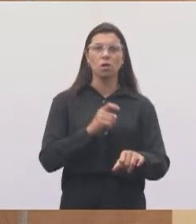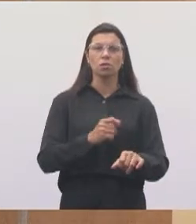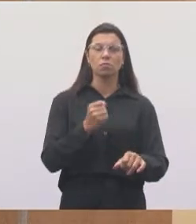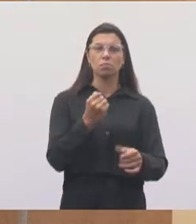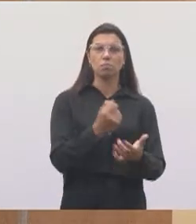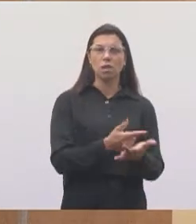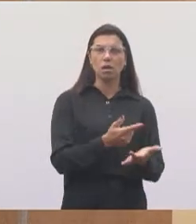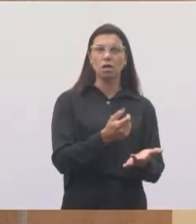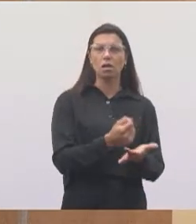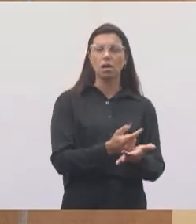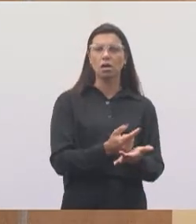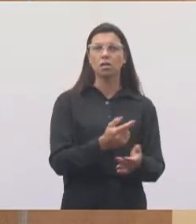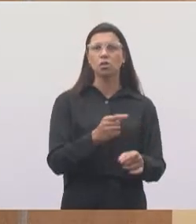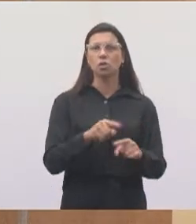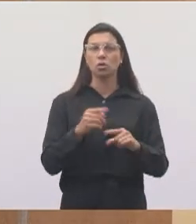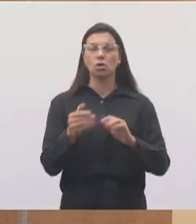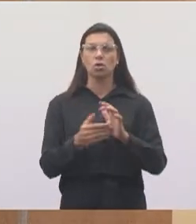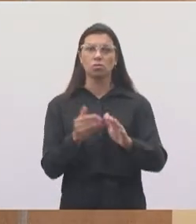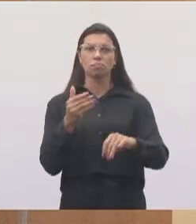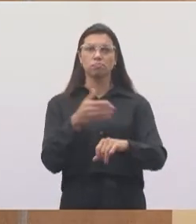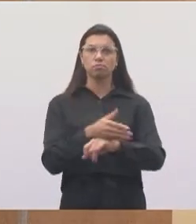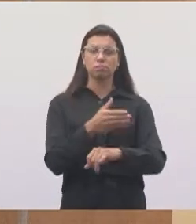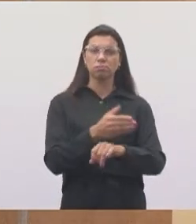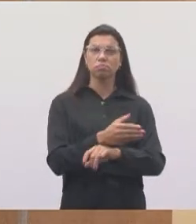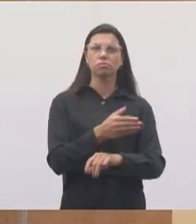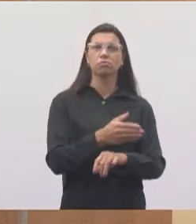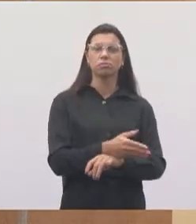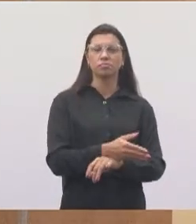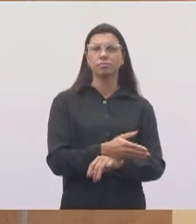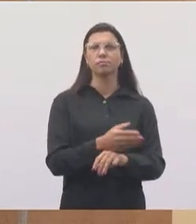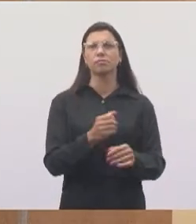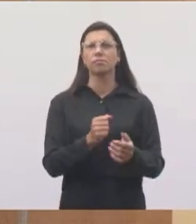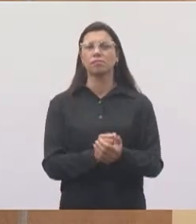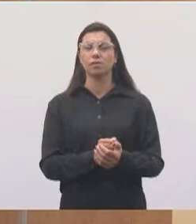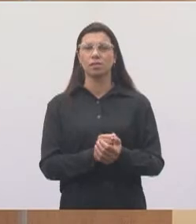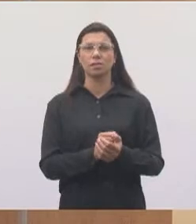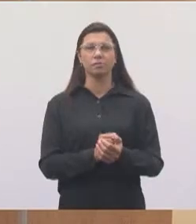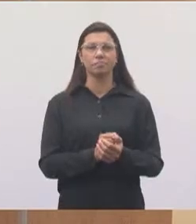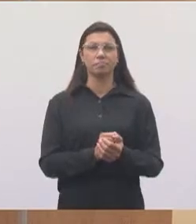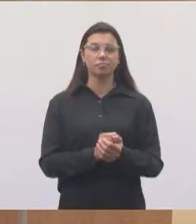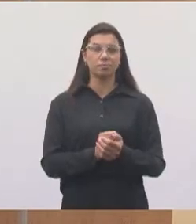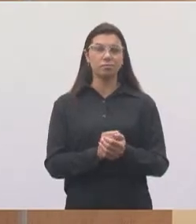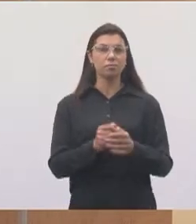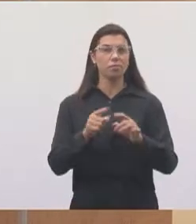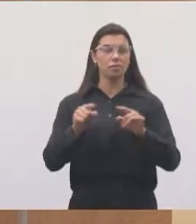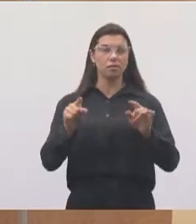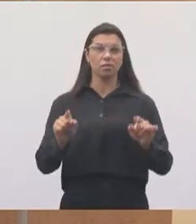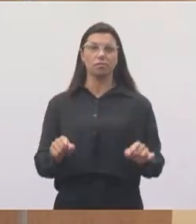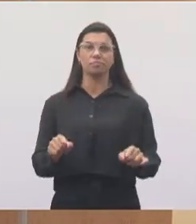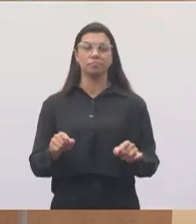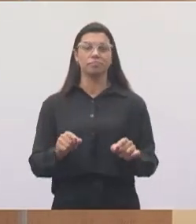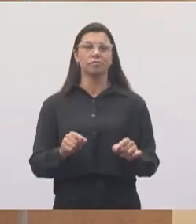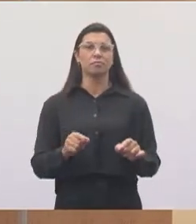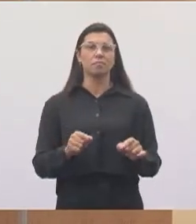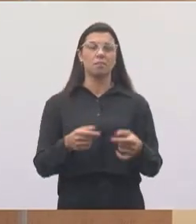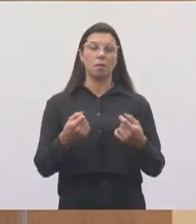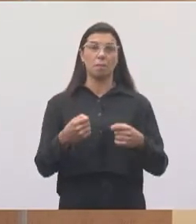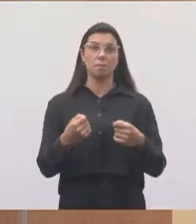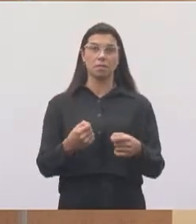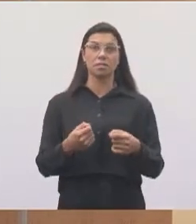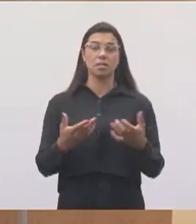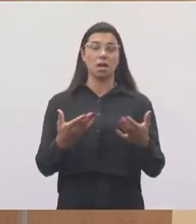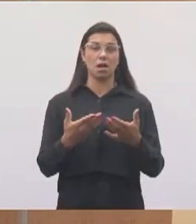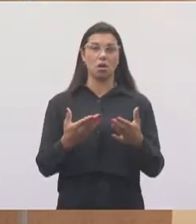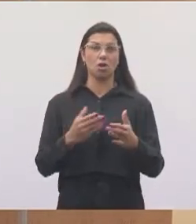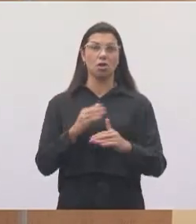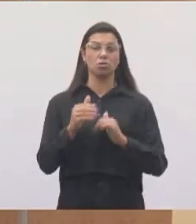dos participantes, projetando seus ativos e passivos, o plano com o objetivo de manutenção dos atuais